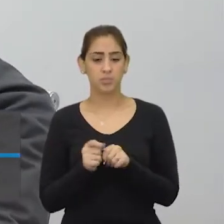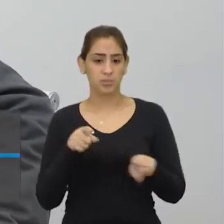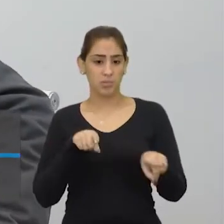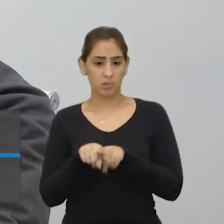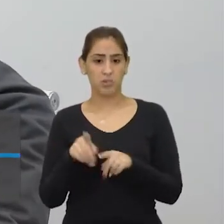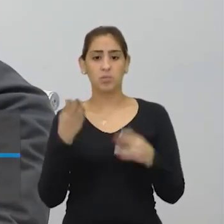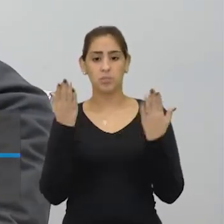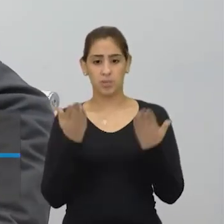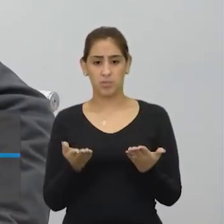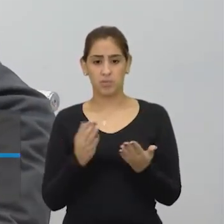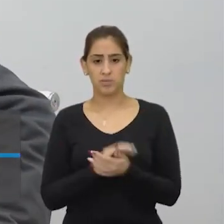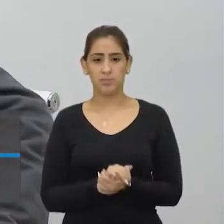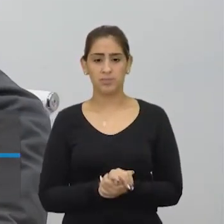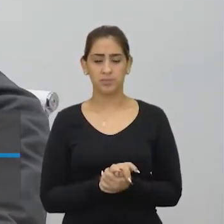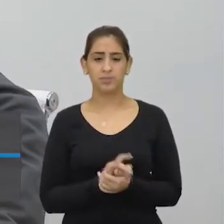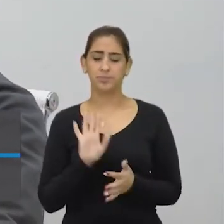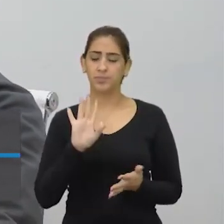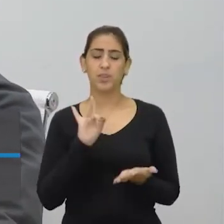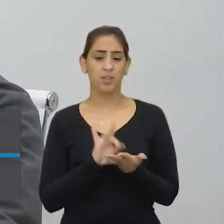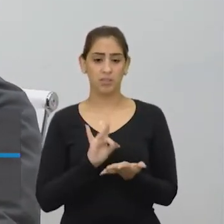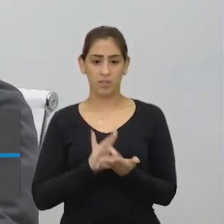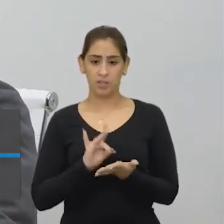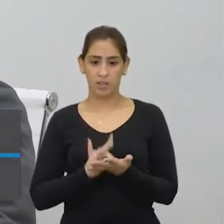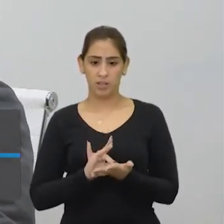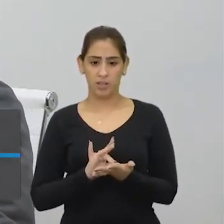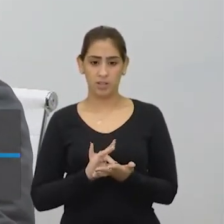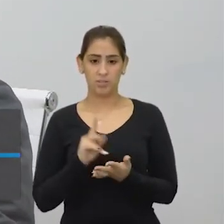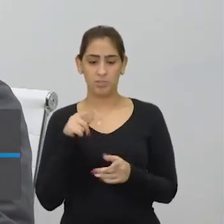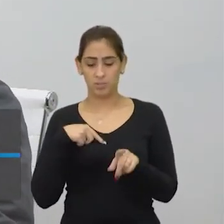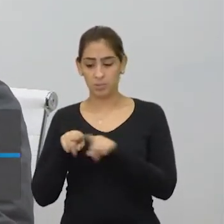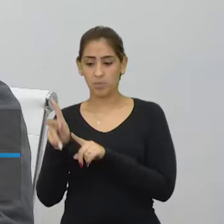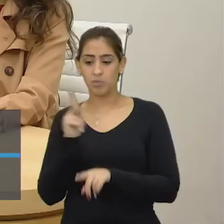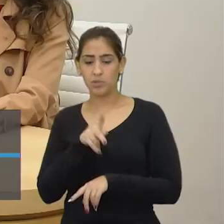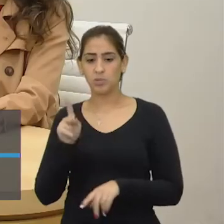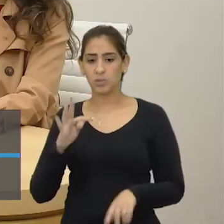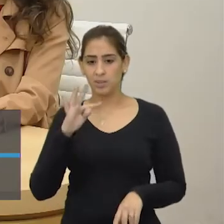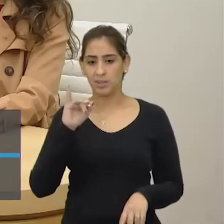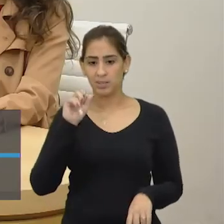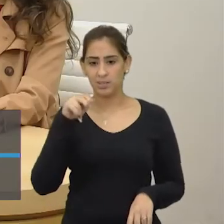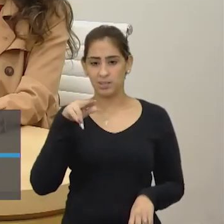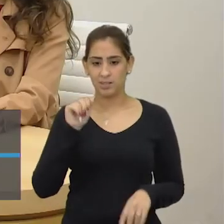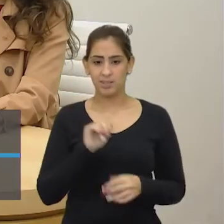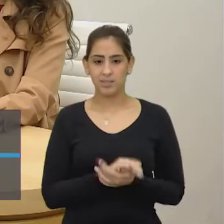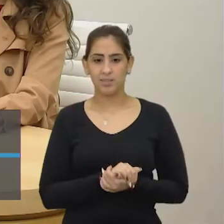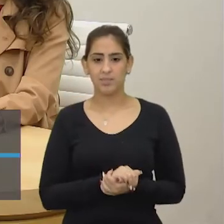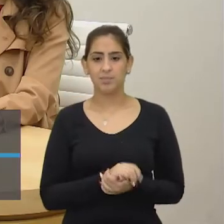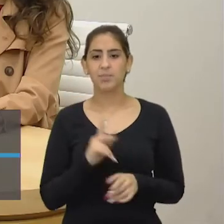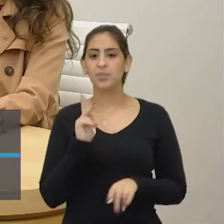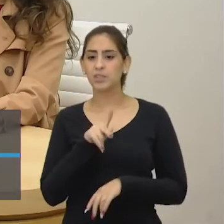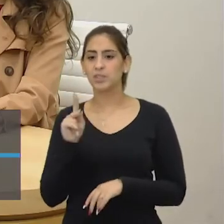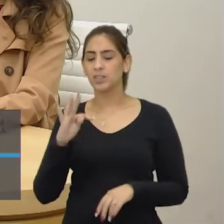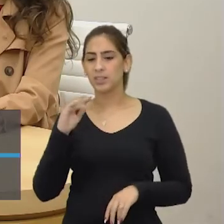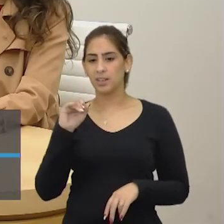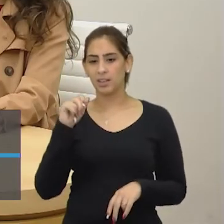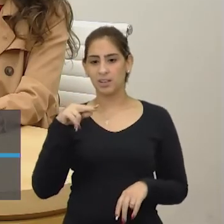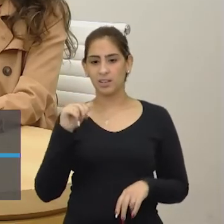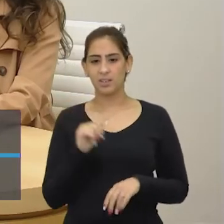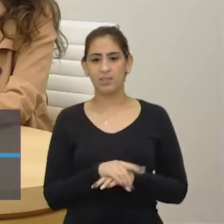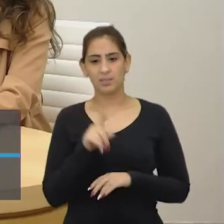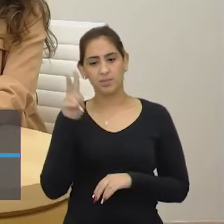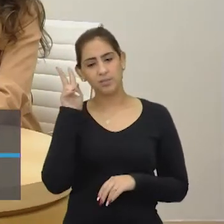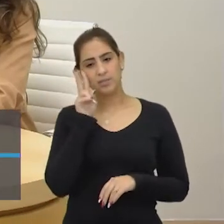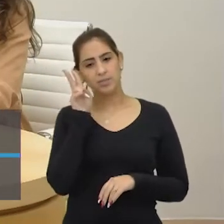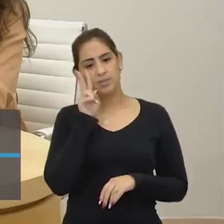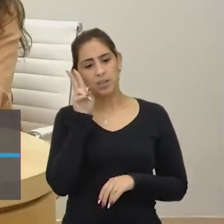pergunta para você. Na verdade, eu queria perguntar para a professora Tayana primeiro. Tá certo? Uhum. Professora Tayana, você lembra